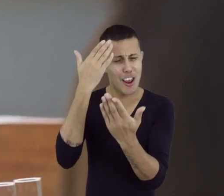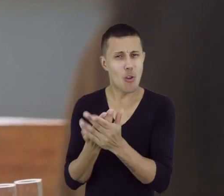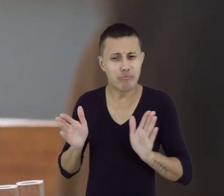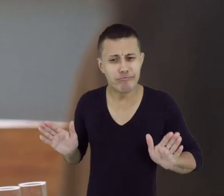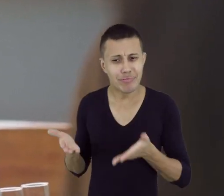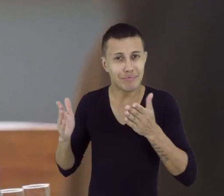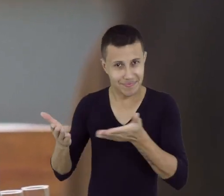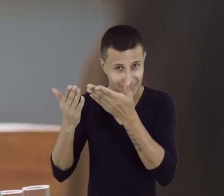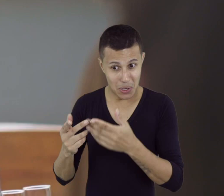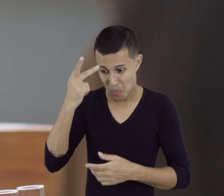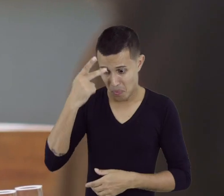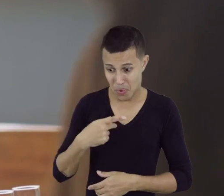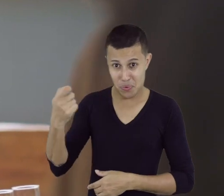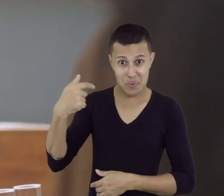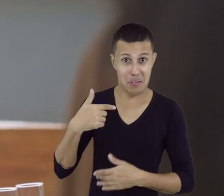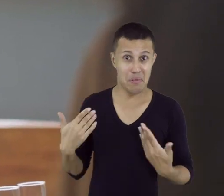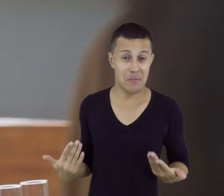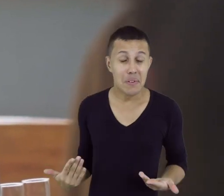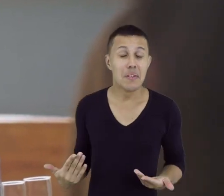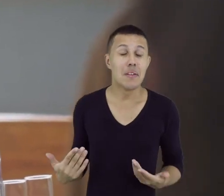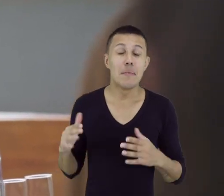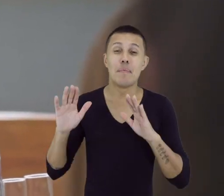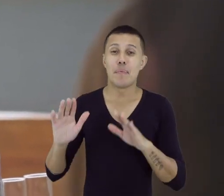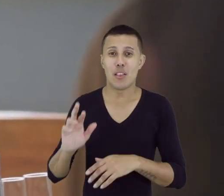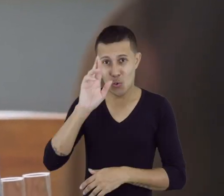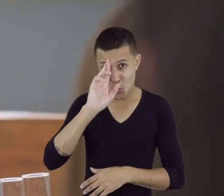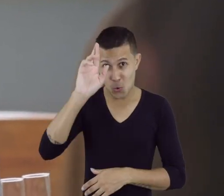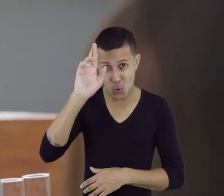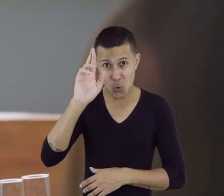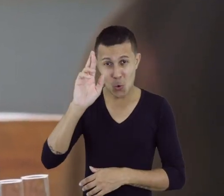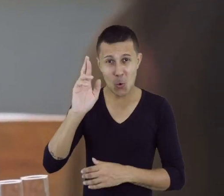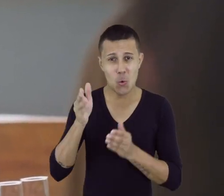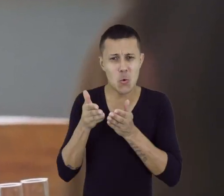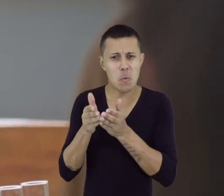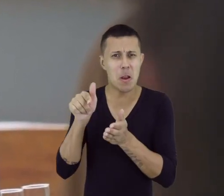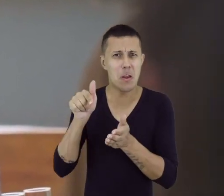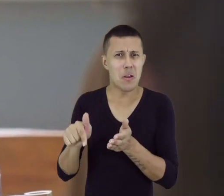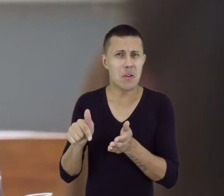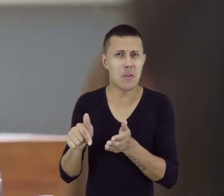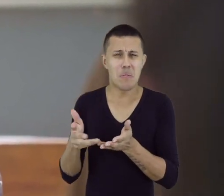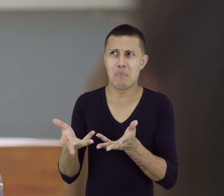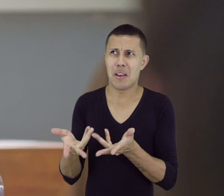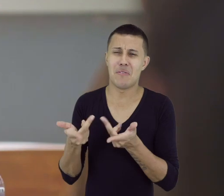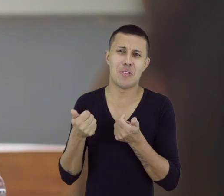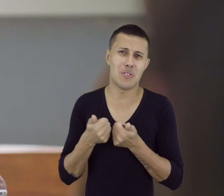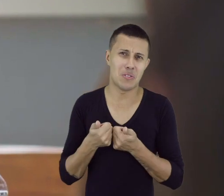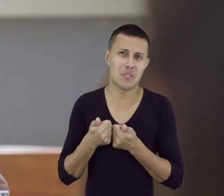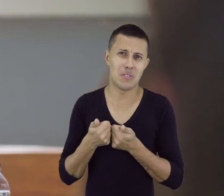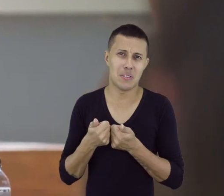que acreditou em mim mais do que eu mesma. O antigo proprietário do barco também foi muito gentil, foi